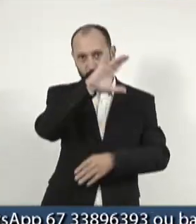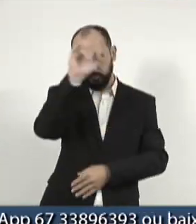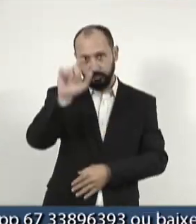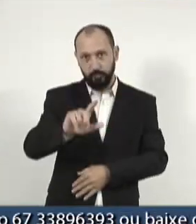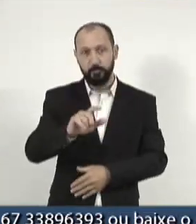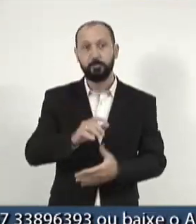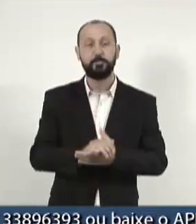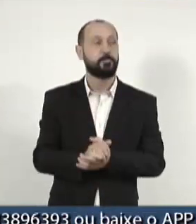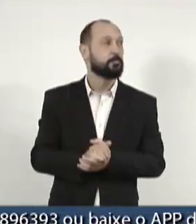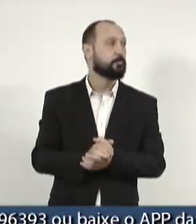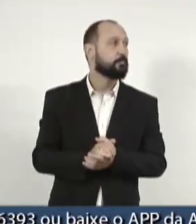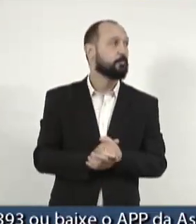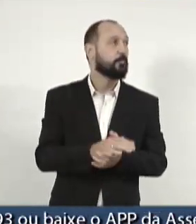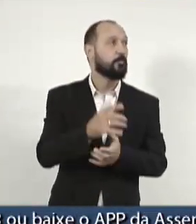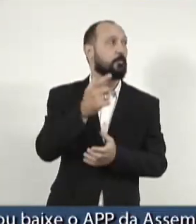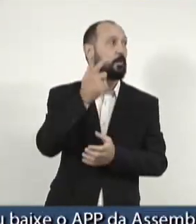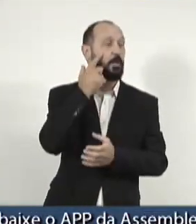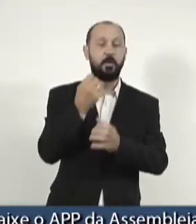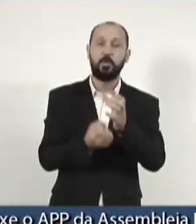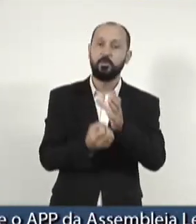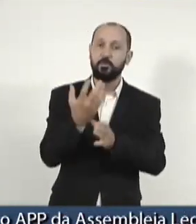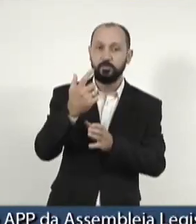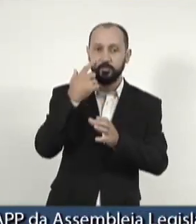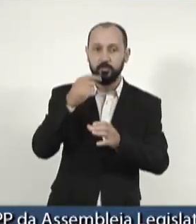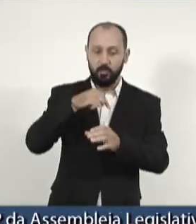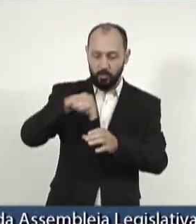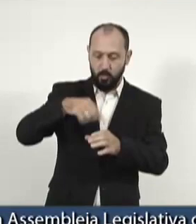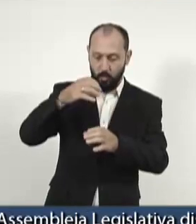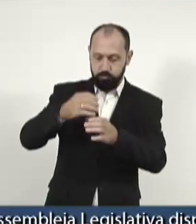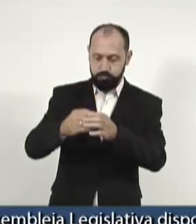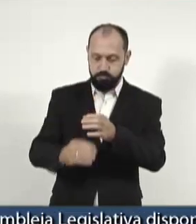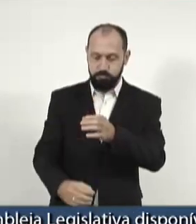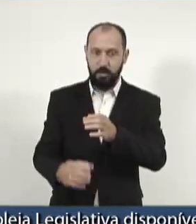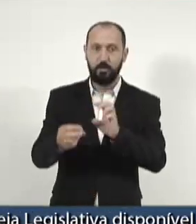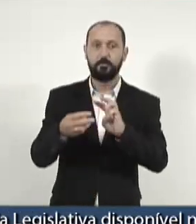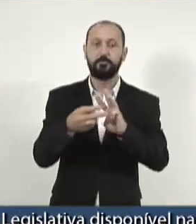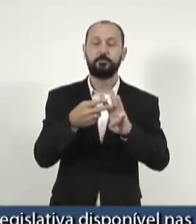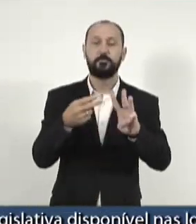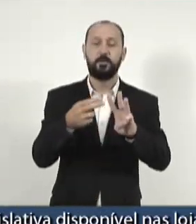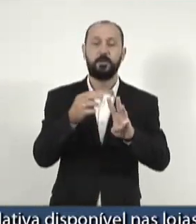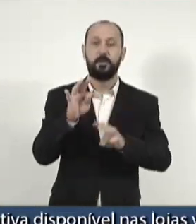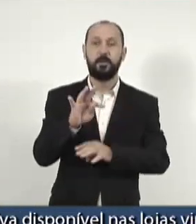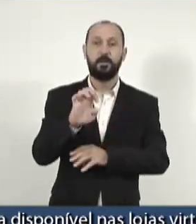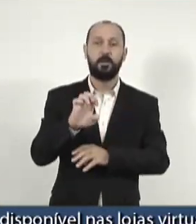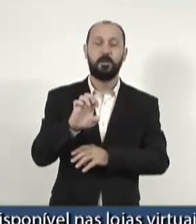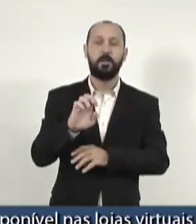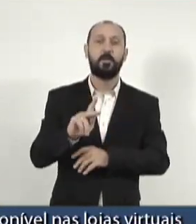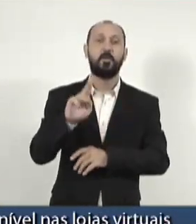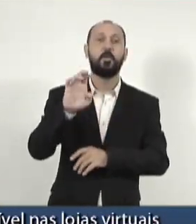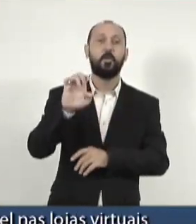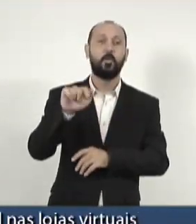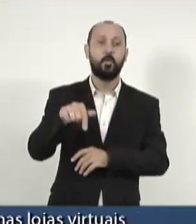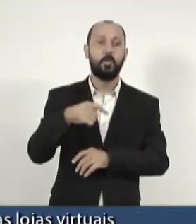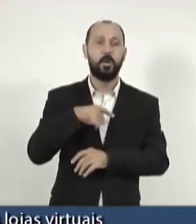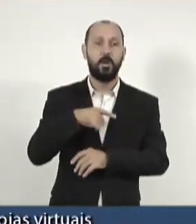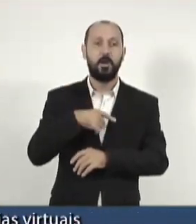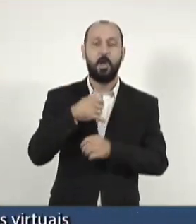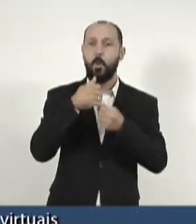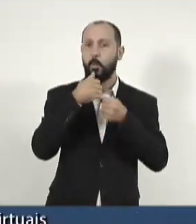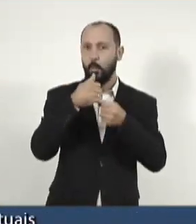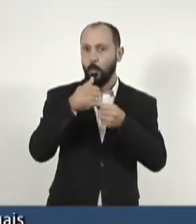Sul, solicitando a instalação de poço semi-artesiano na aldeia Teicuê, no município de